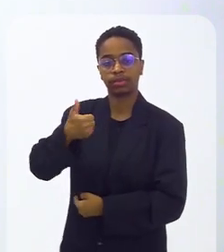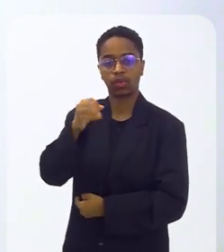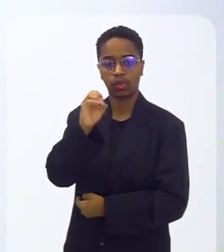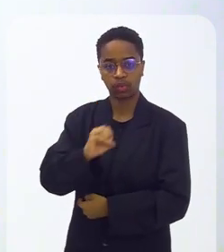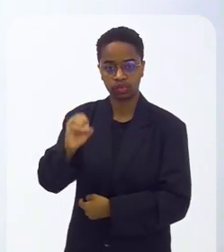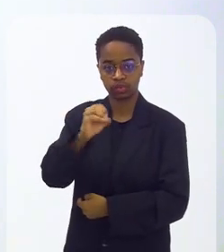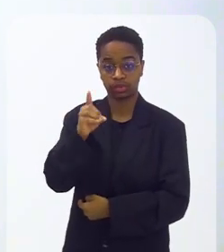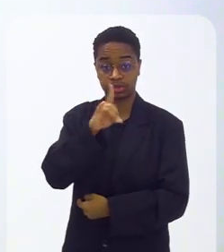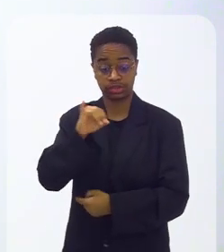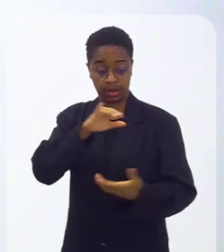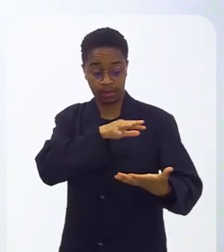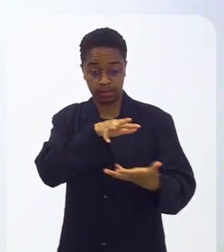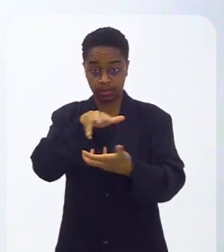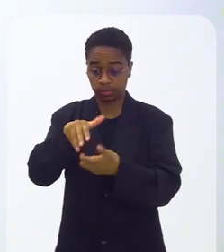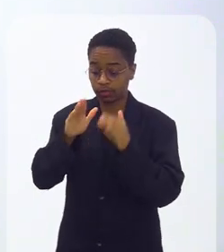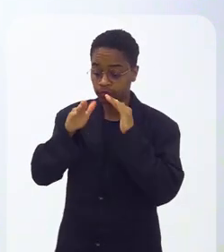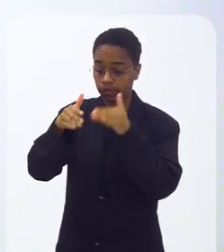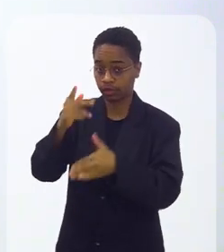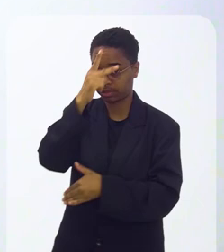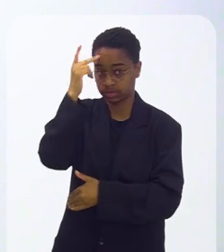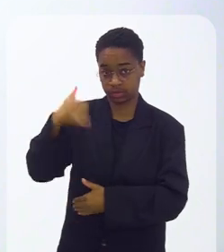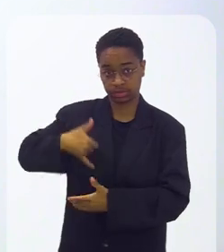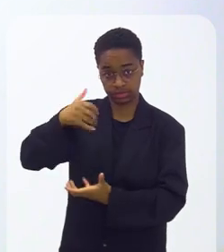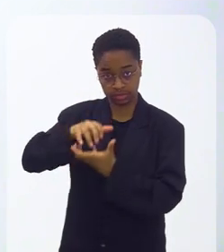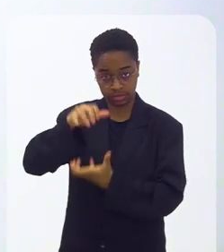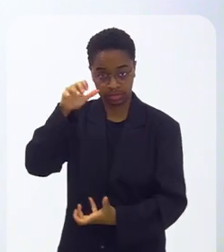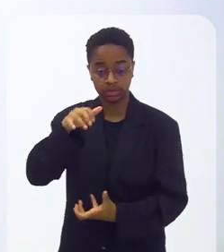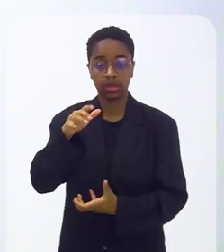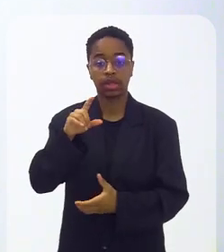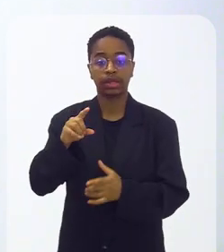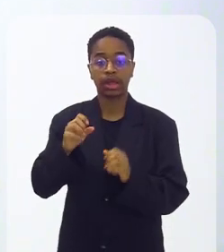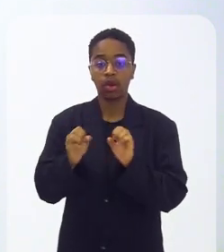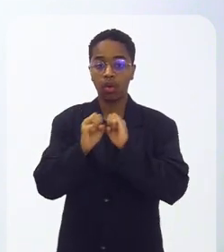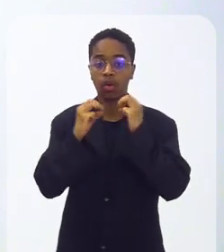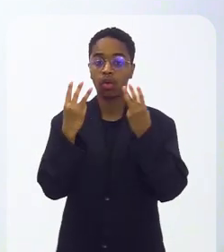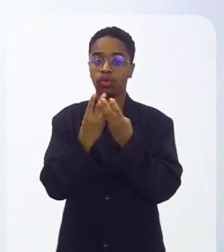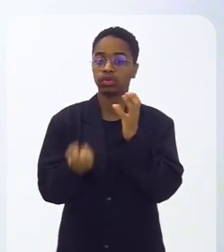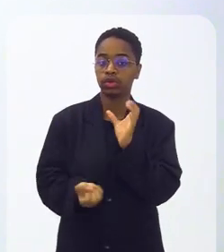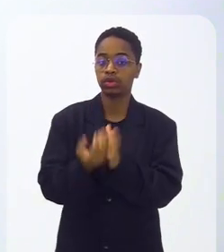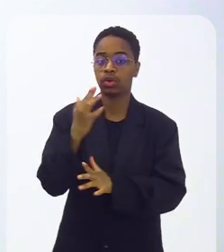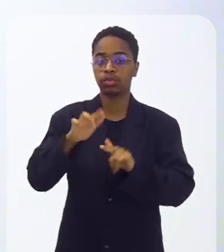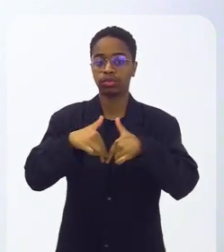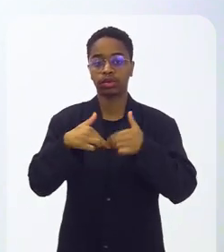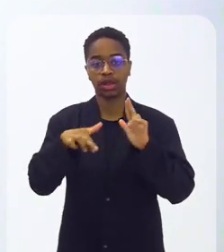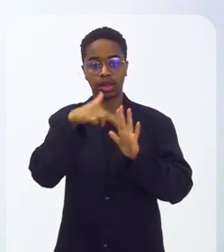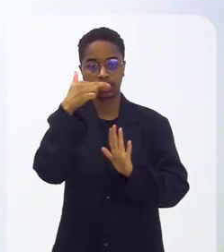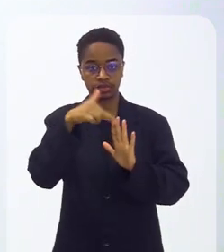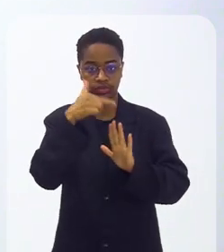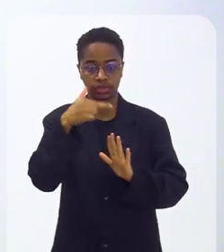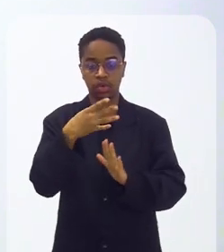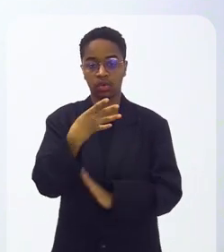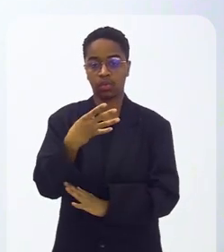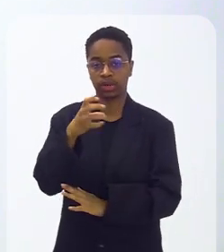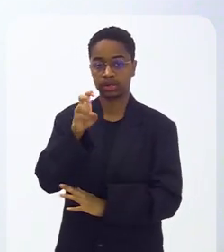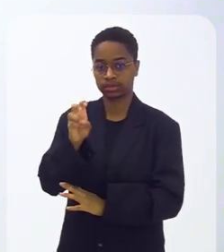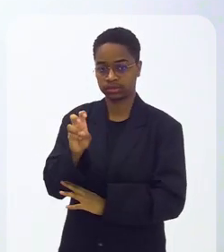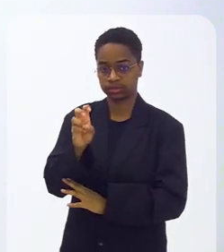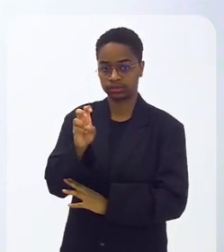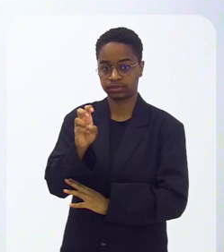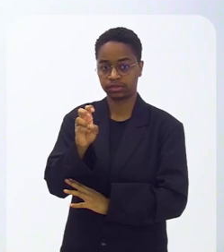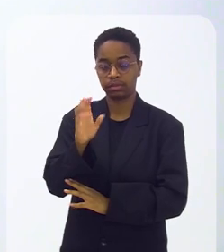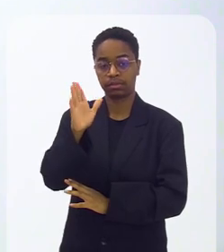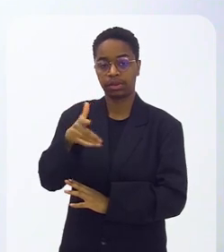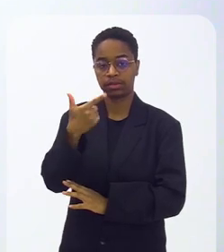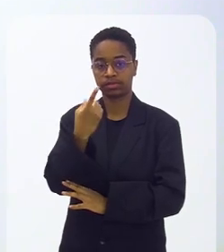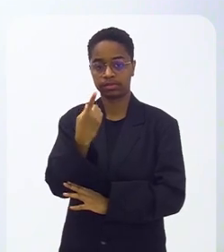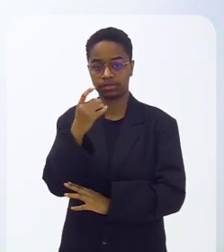Dia Internacional da Pessoa Idosa, que foi instituído pela ONU através da Resolução 45